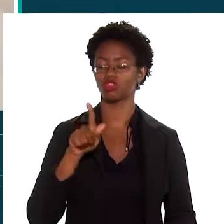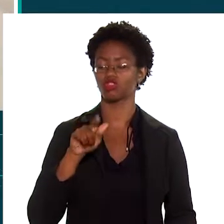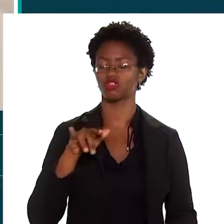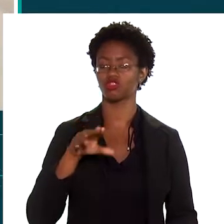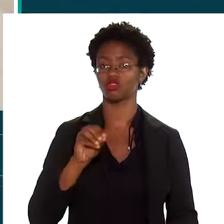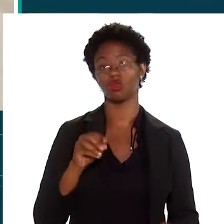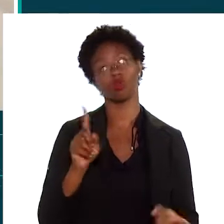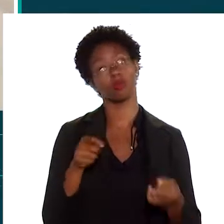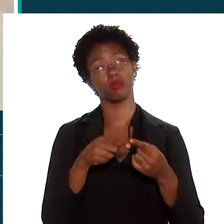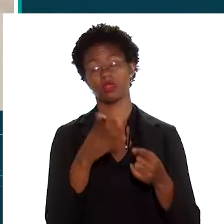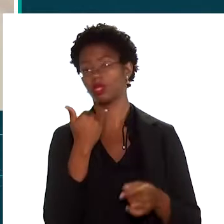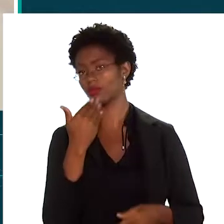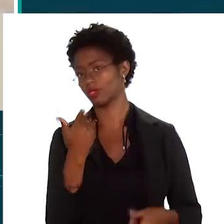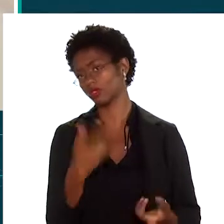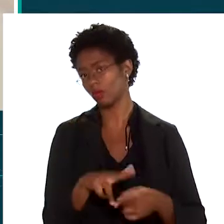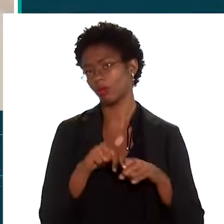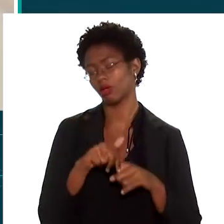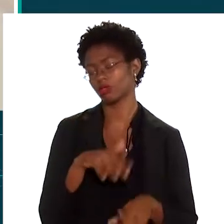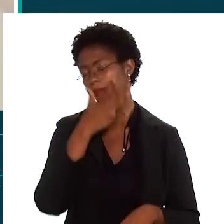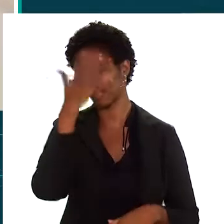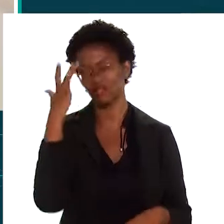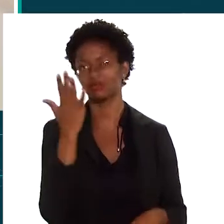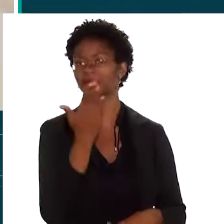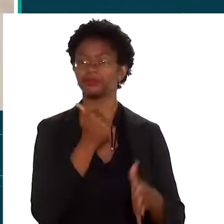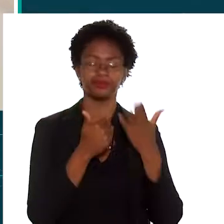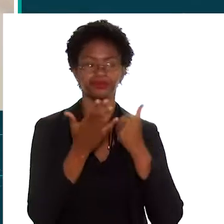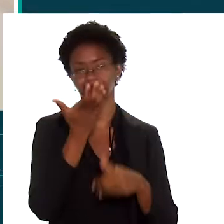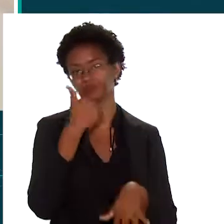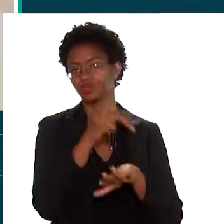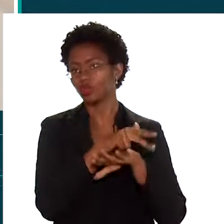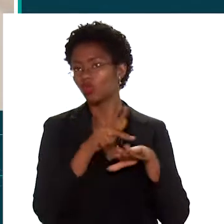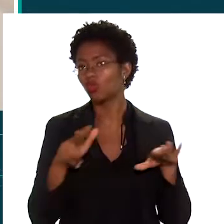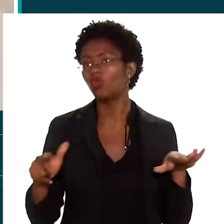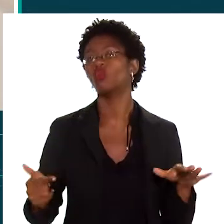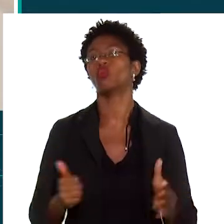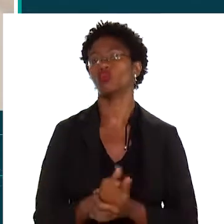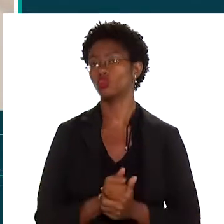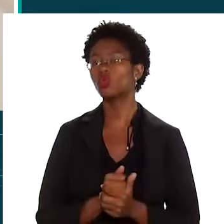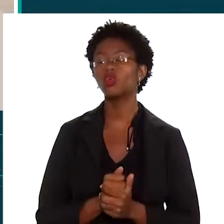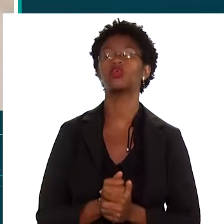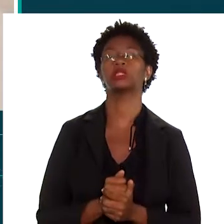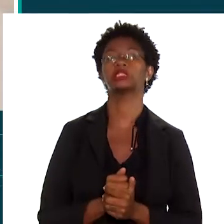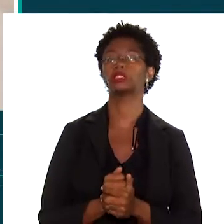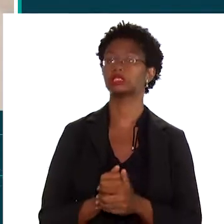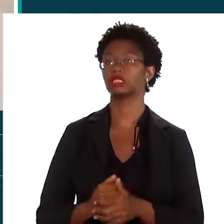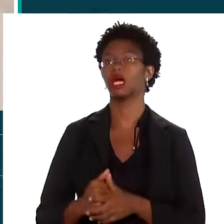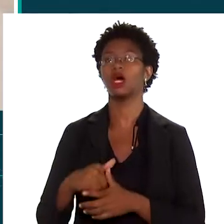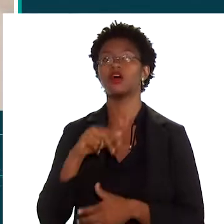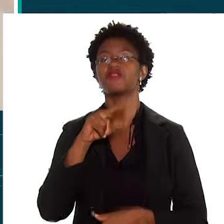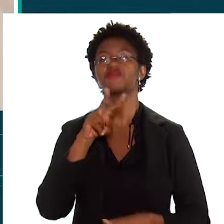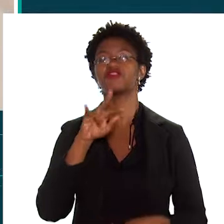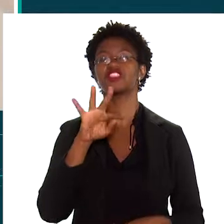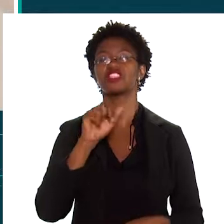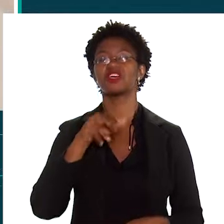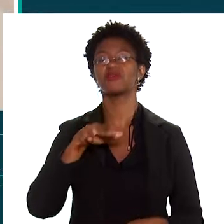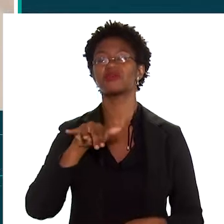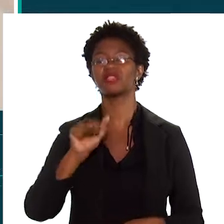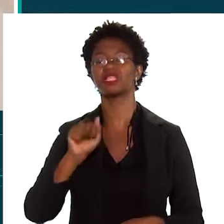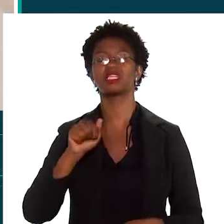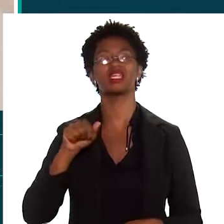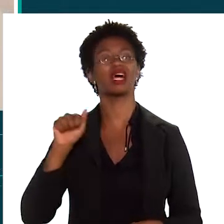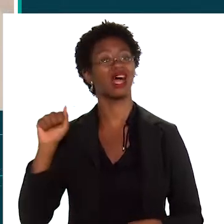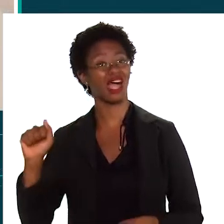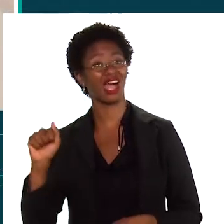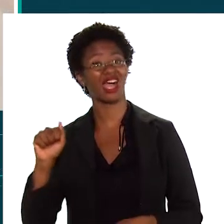através da dieta, quando a pessoa consome frutas, hortaliças, fontes de vitamina A,